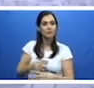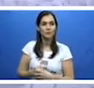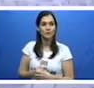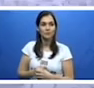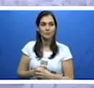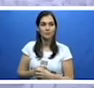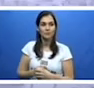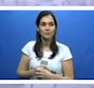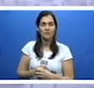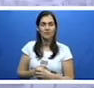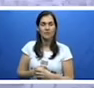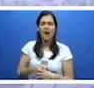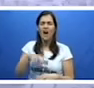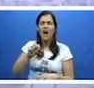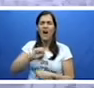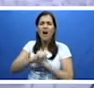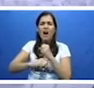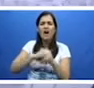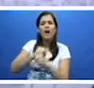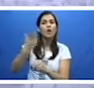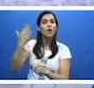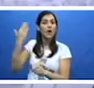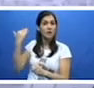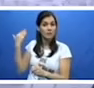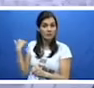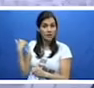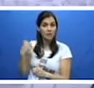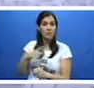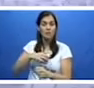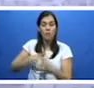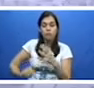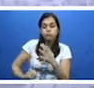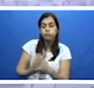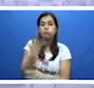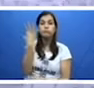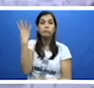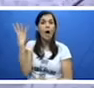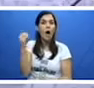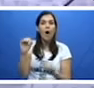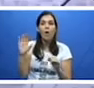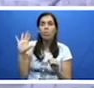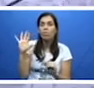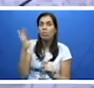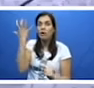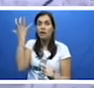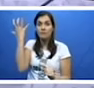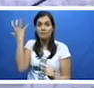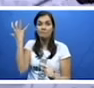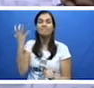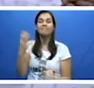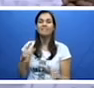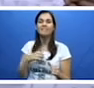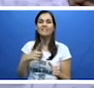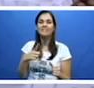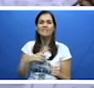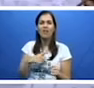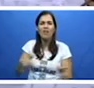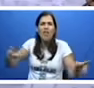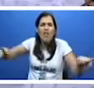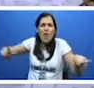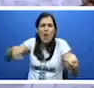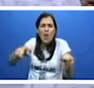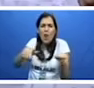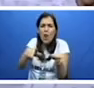adianta 50 milhões de anos aconteceu um esse evento que eu falei que muitos chamam de uma grande extinção em massa